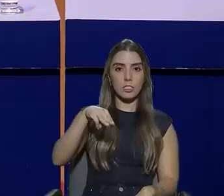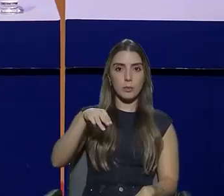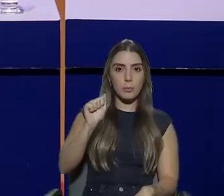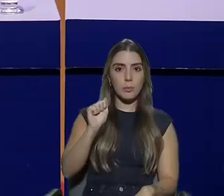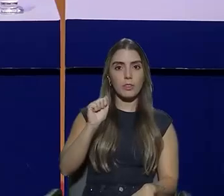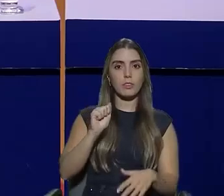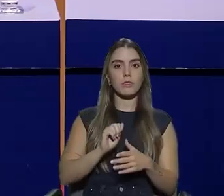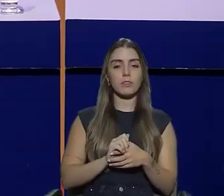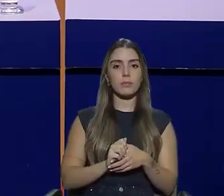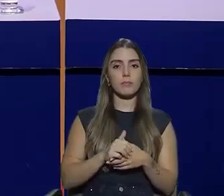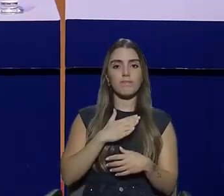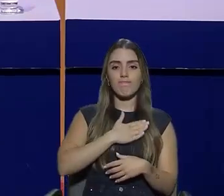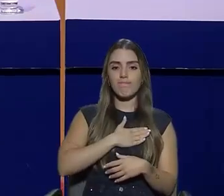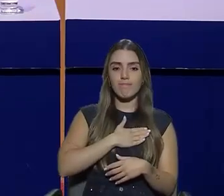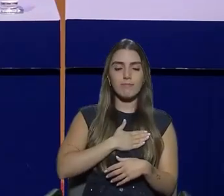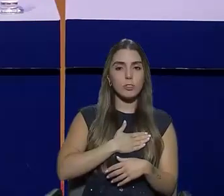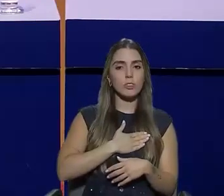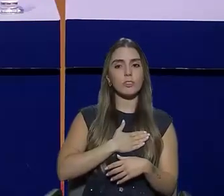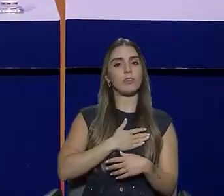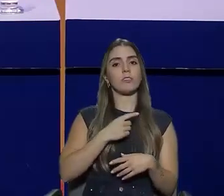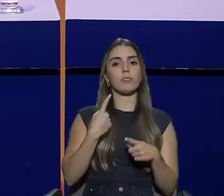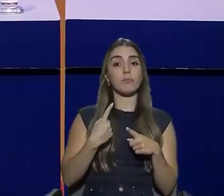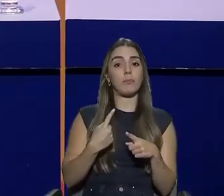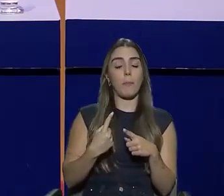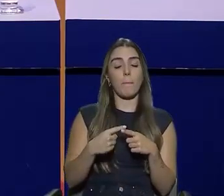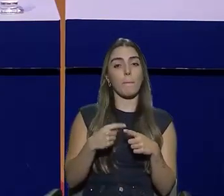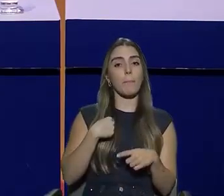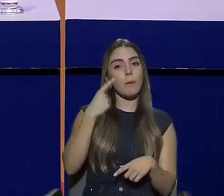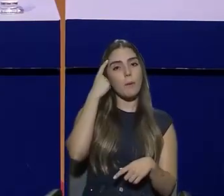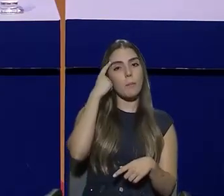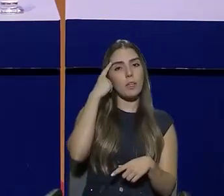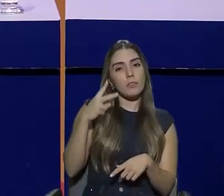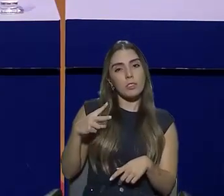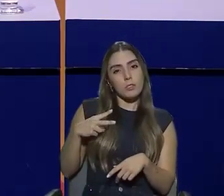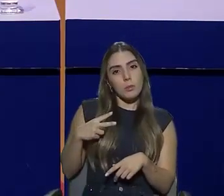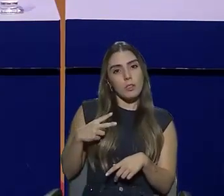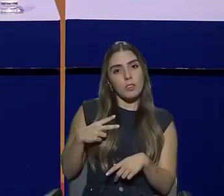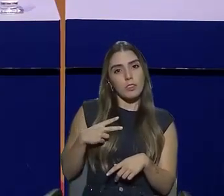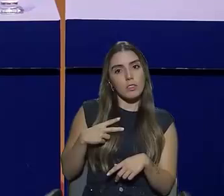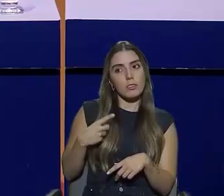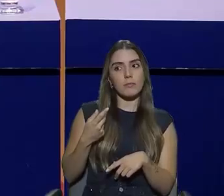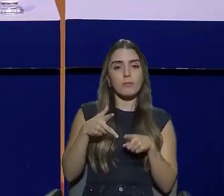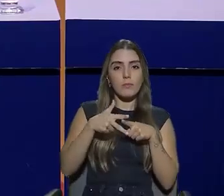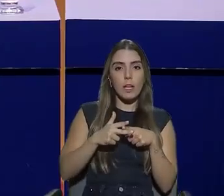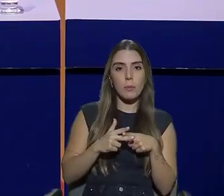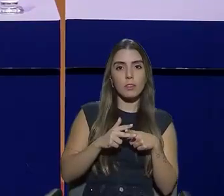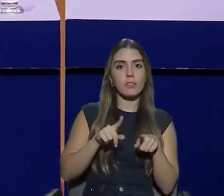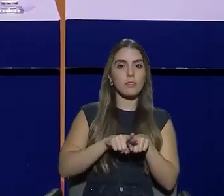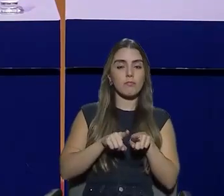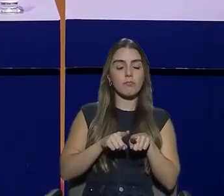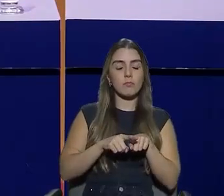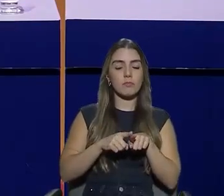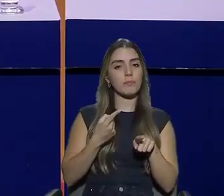evento e usa óculos redondos de aro preto. No canto inferior direito do vídeo em questão estão do início ao fim os intérpretes de Libras.